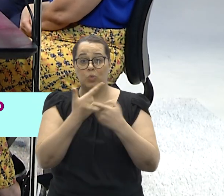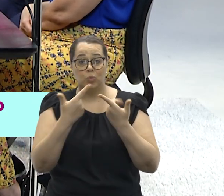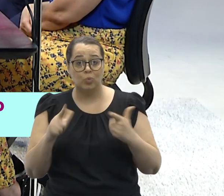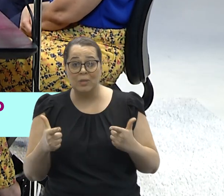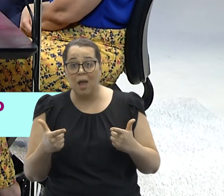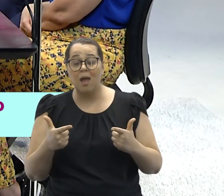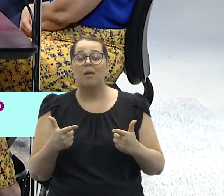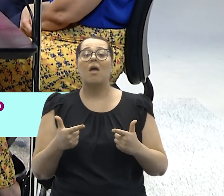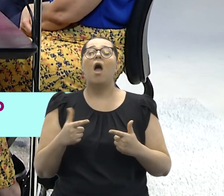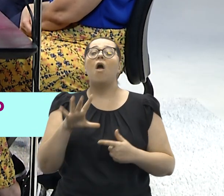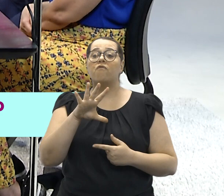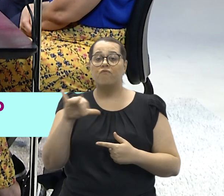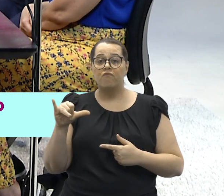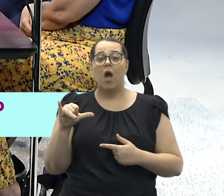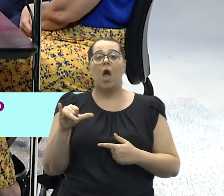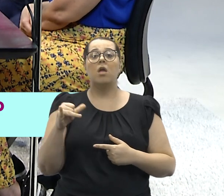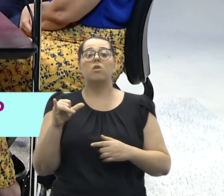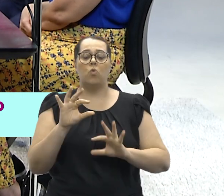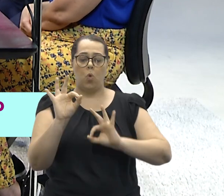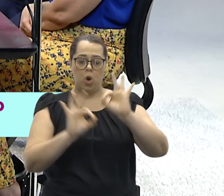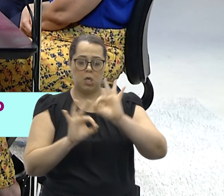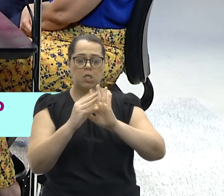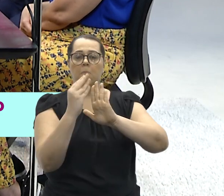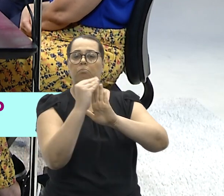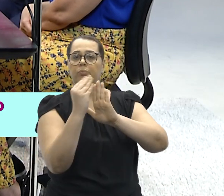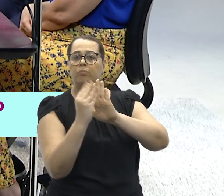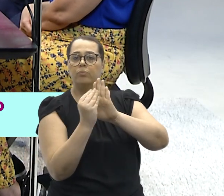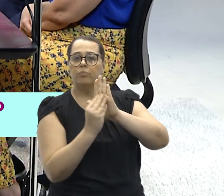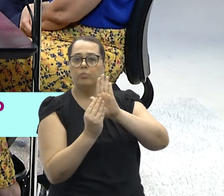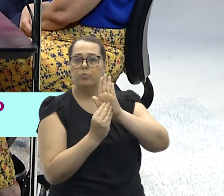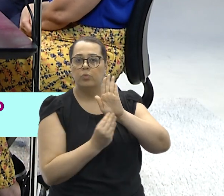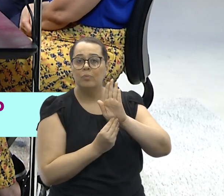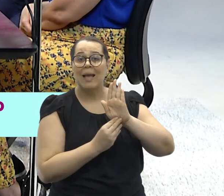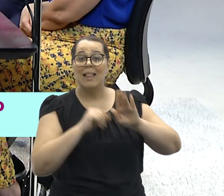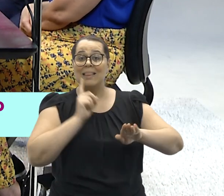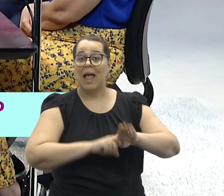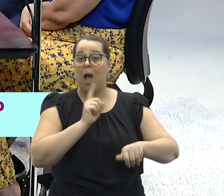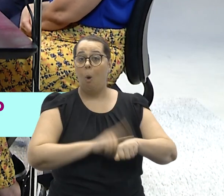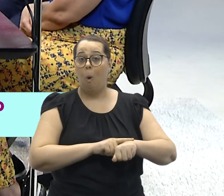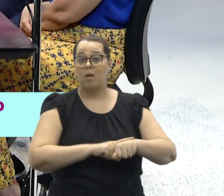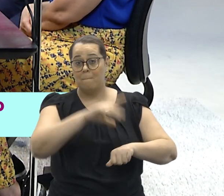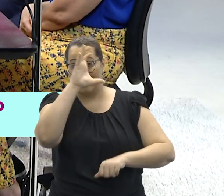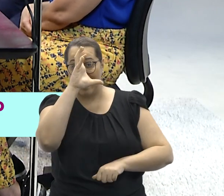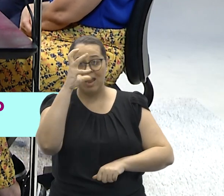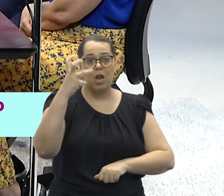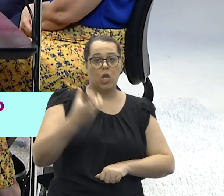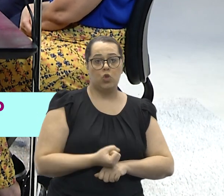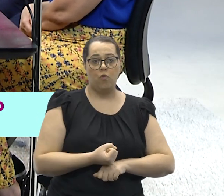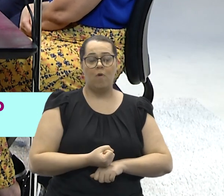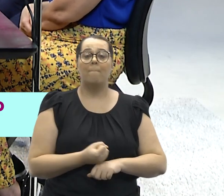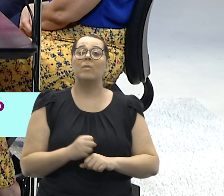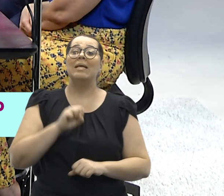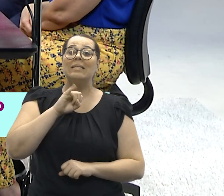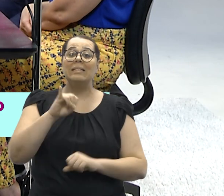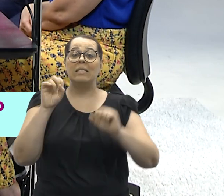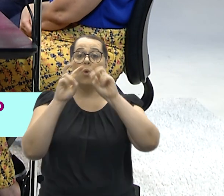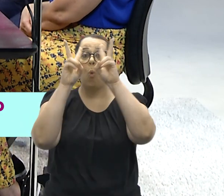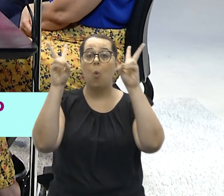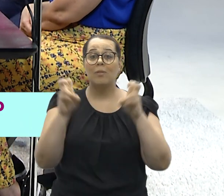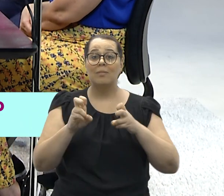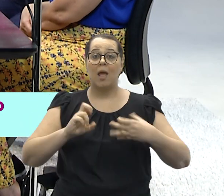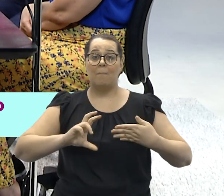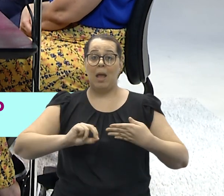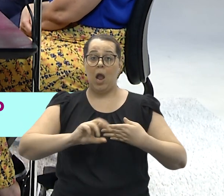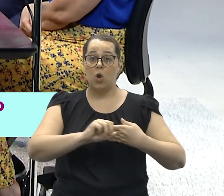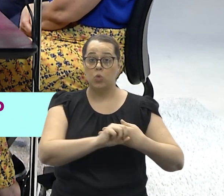consegue a resolução administrativa imediata, a gente ajuiza uma ação, também de forma imediata. Para as questões oncológicas, os